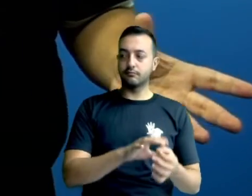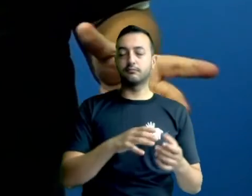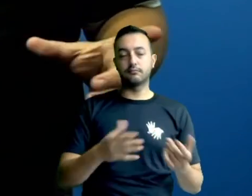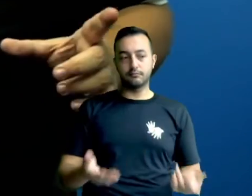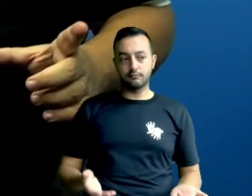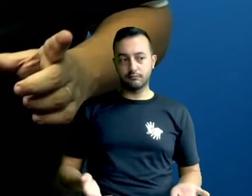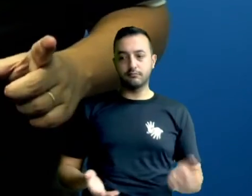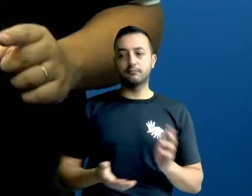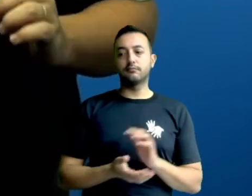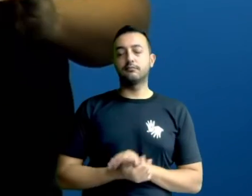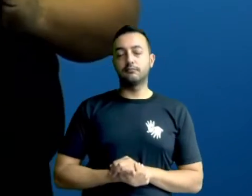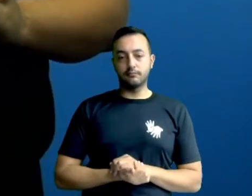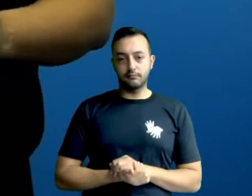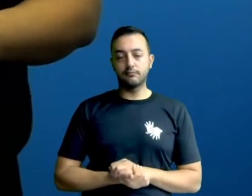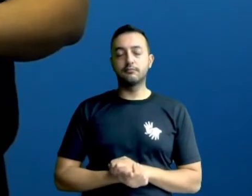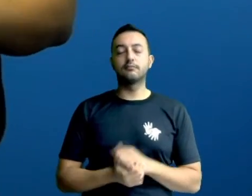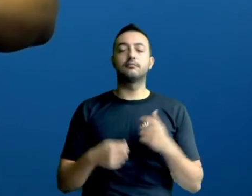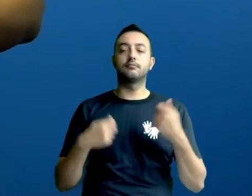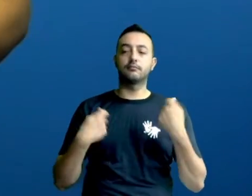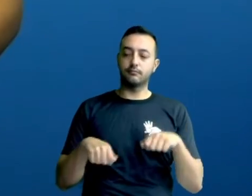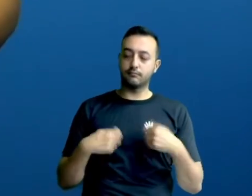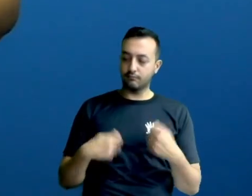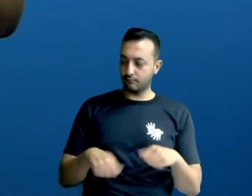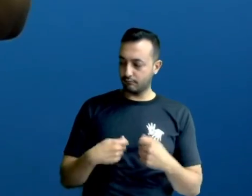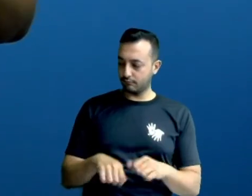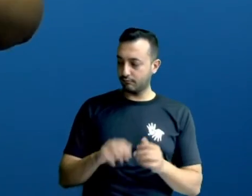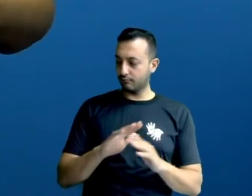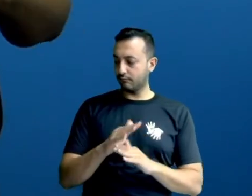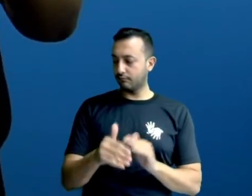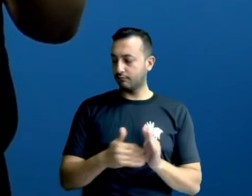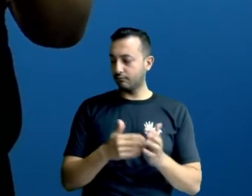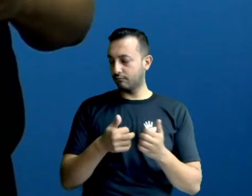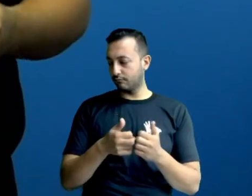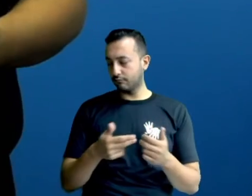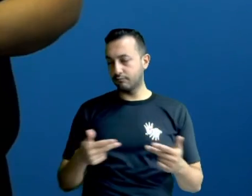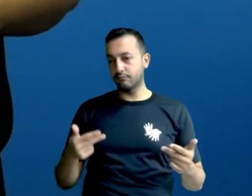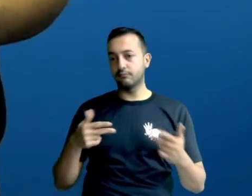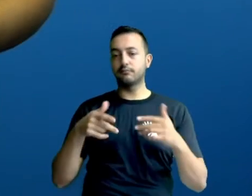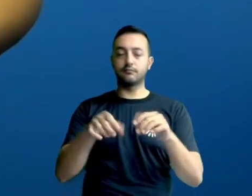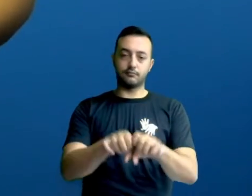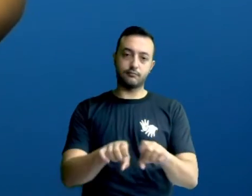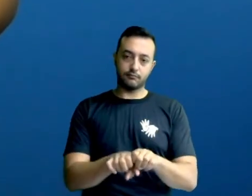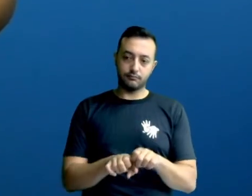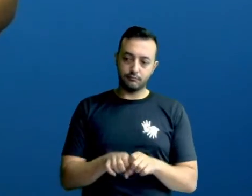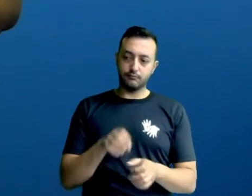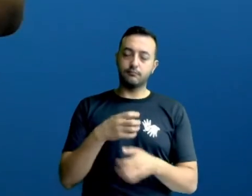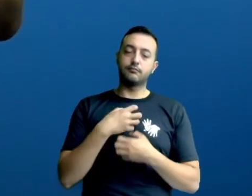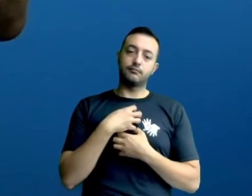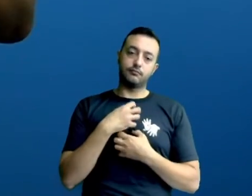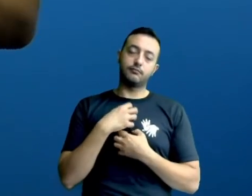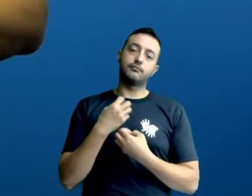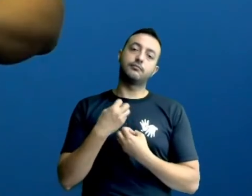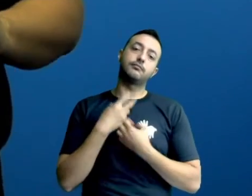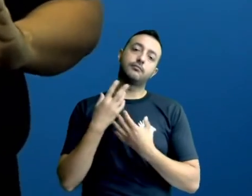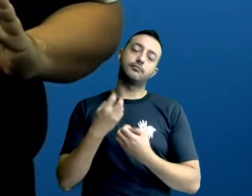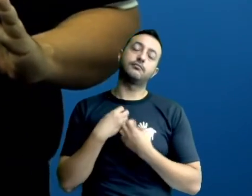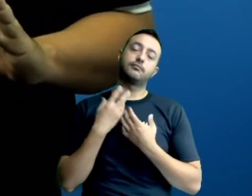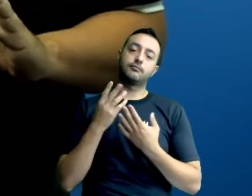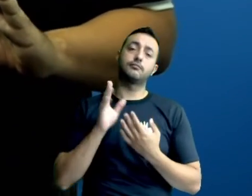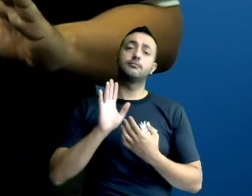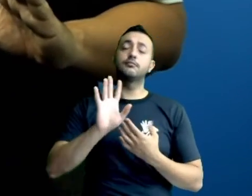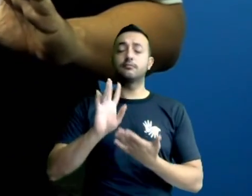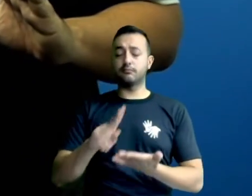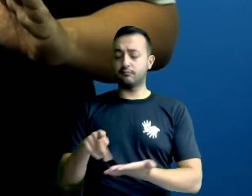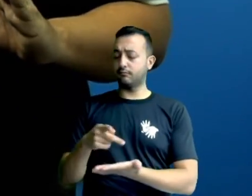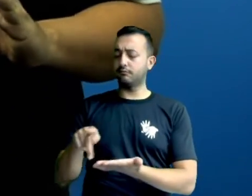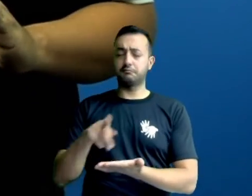vezes rimas. Ou seja, ele precisa ter isso tudo, ter toda essa estrutura para considerar um poema. Já uma poesia,